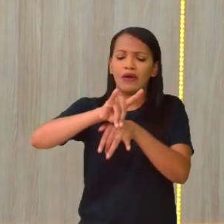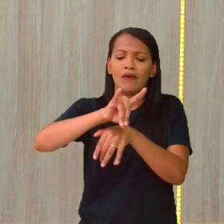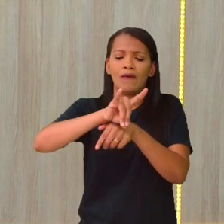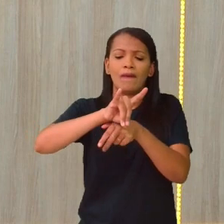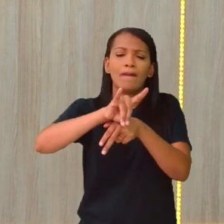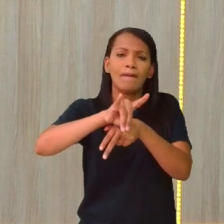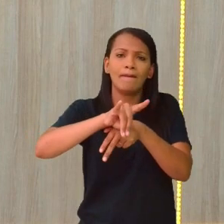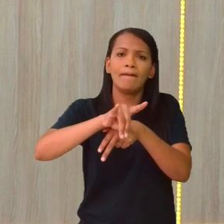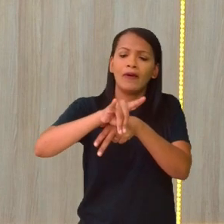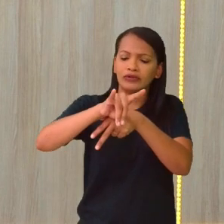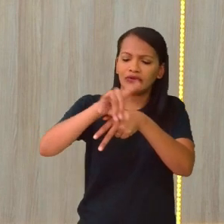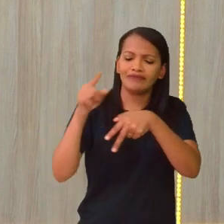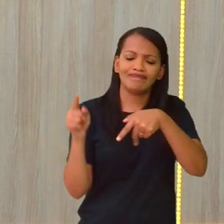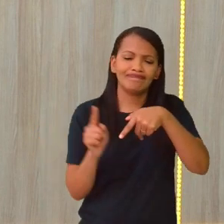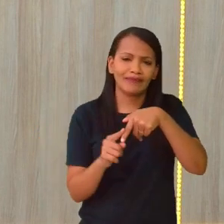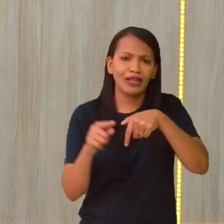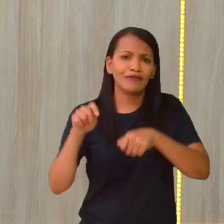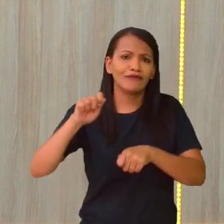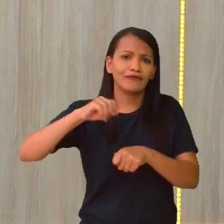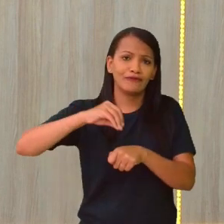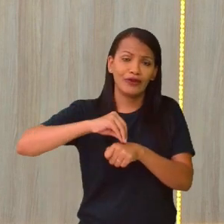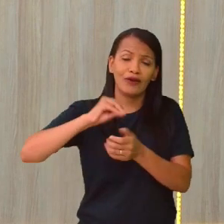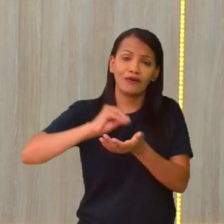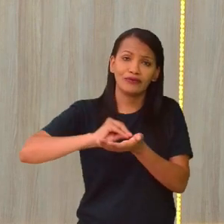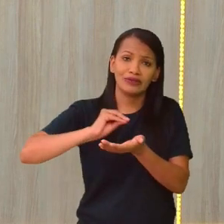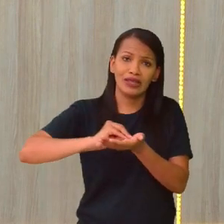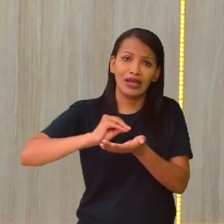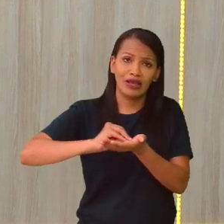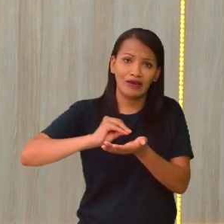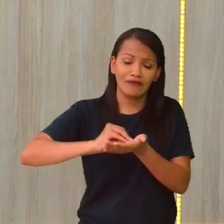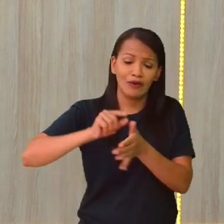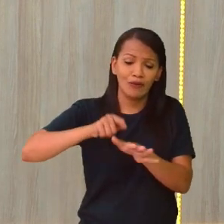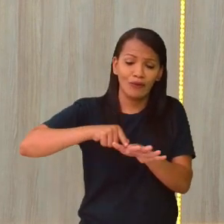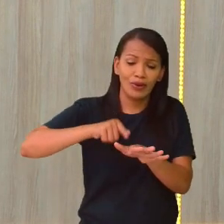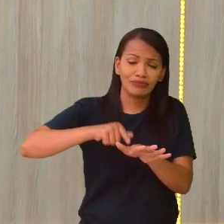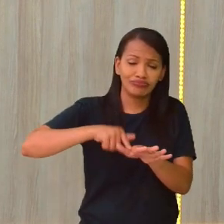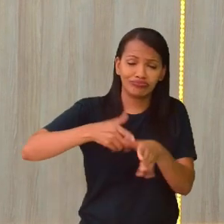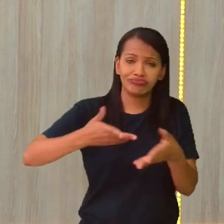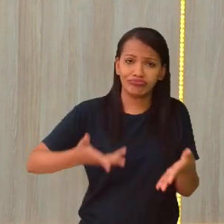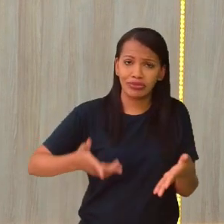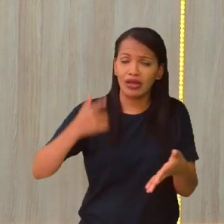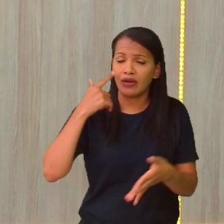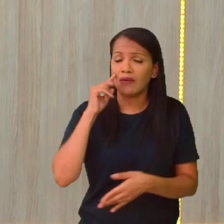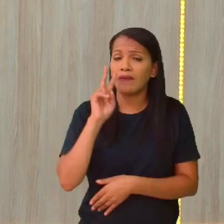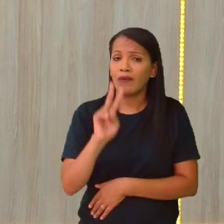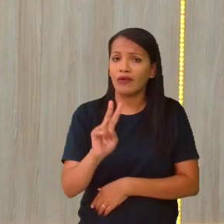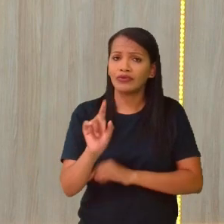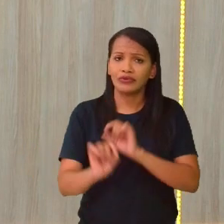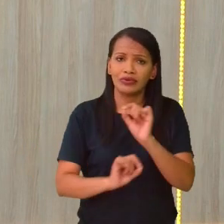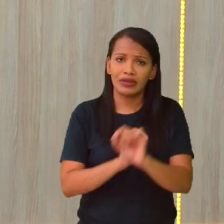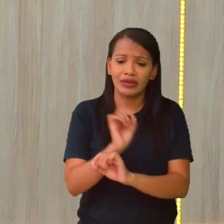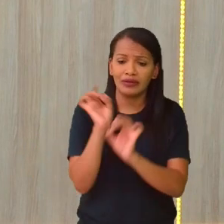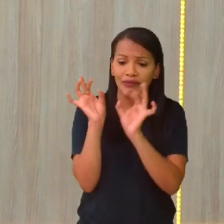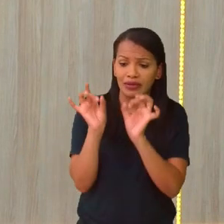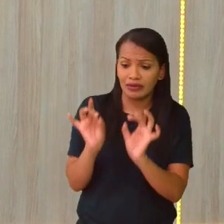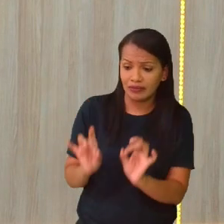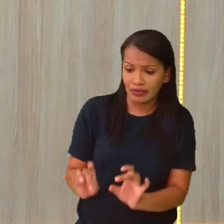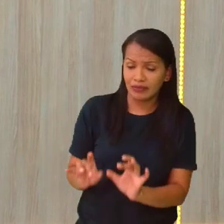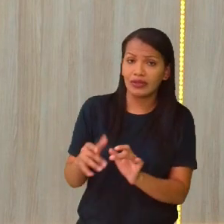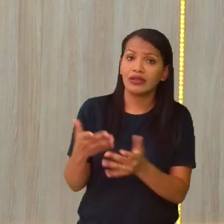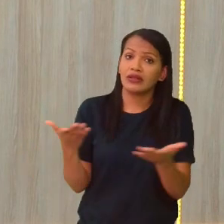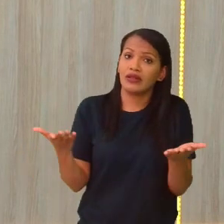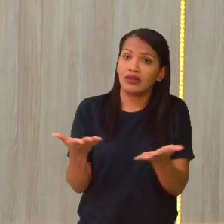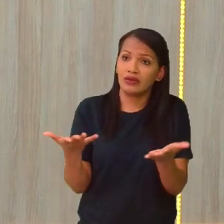história muito comovente de solidariedade, né? E também de afeto que a gente demonstra muito, especialmente nessa época do